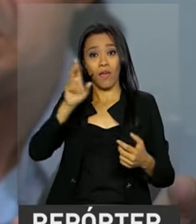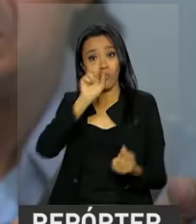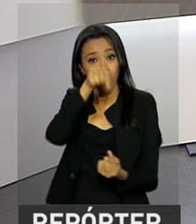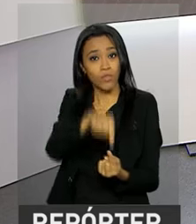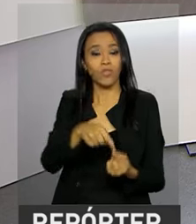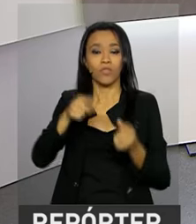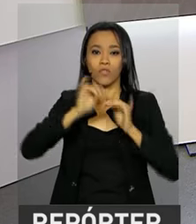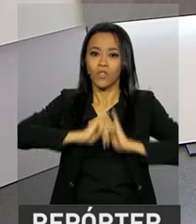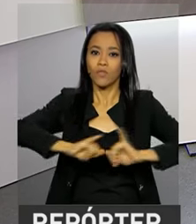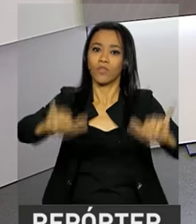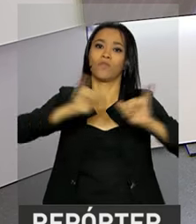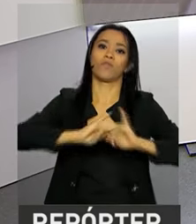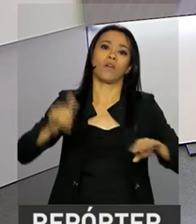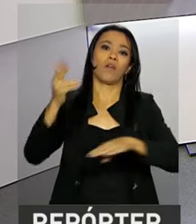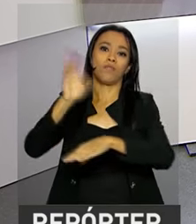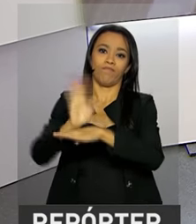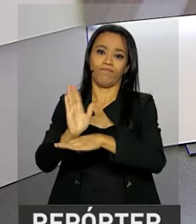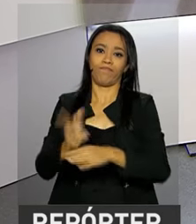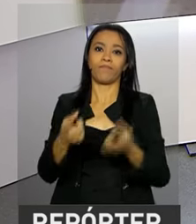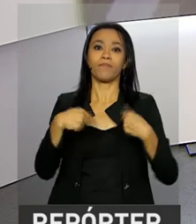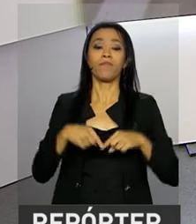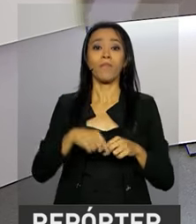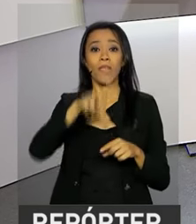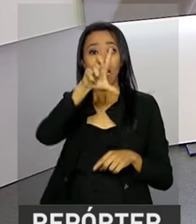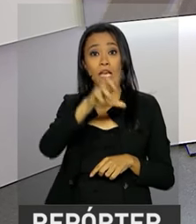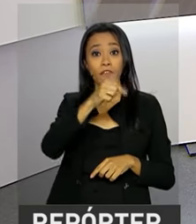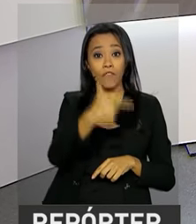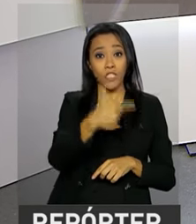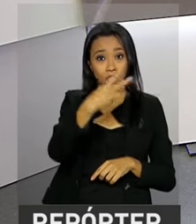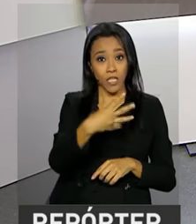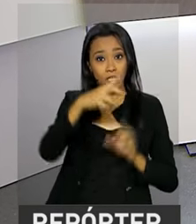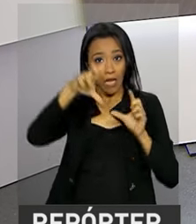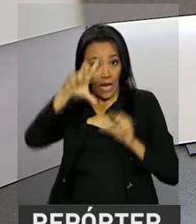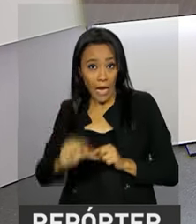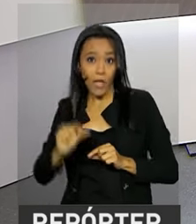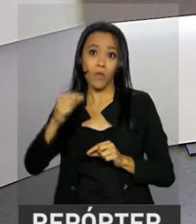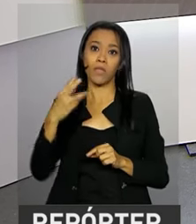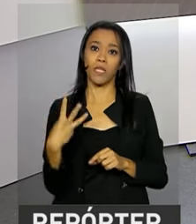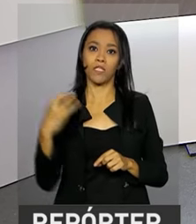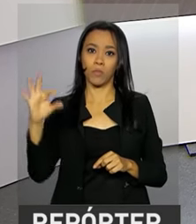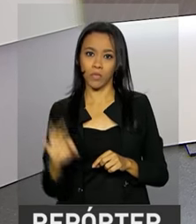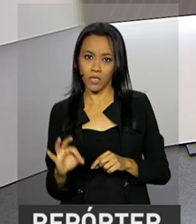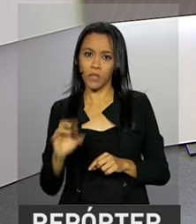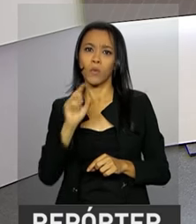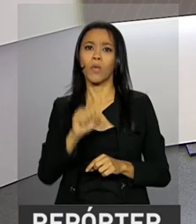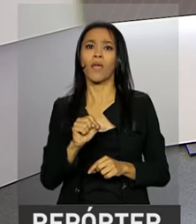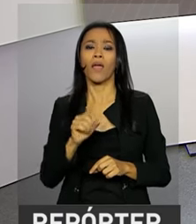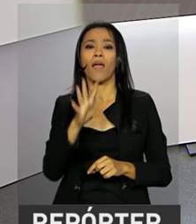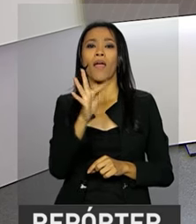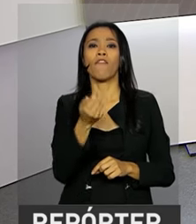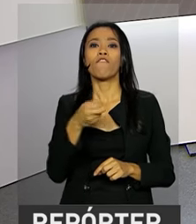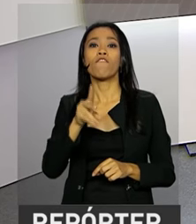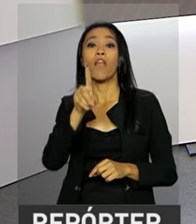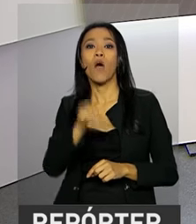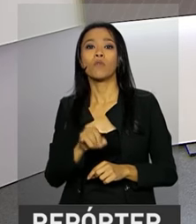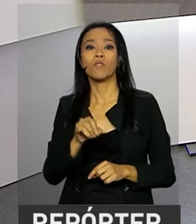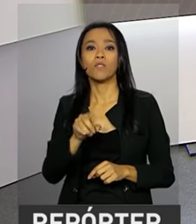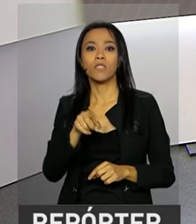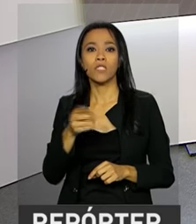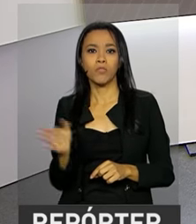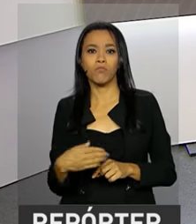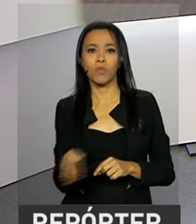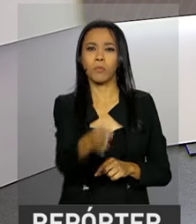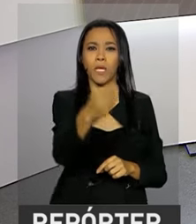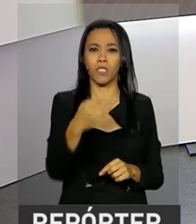objetivo. Caiu de 23% para 3% as fraudes encontradas nos pescados do país.